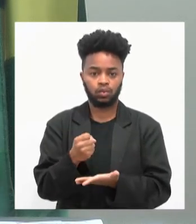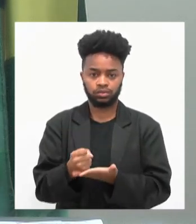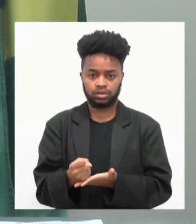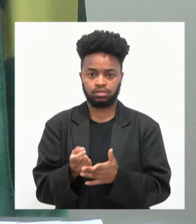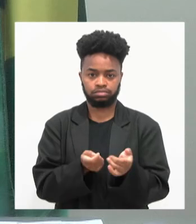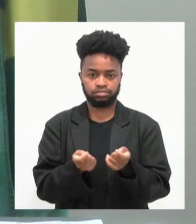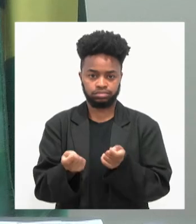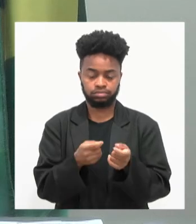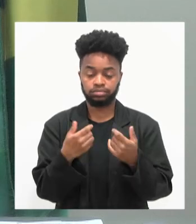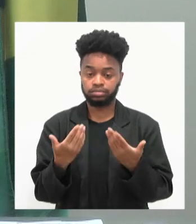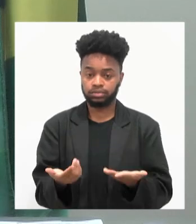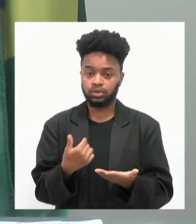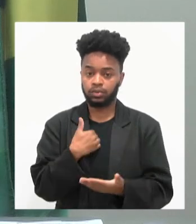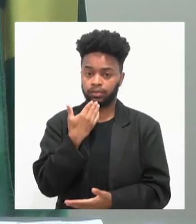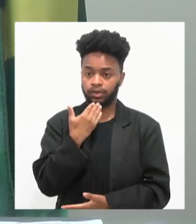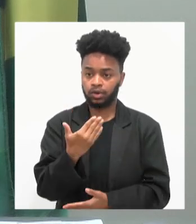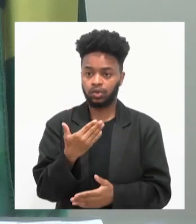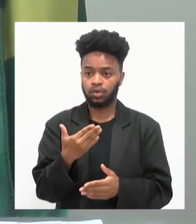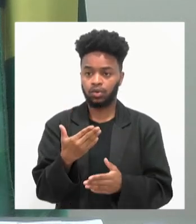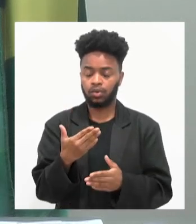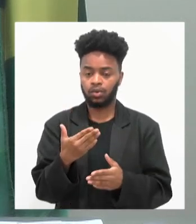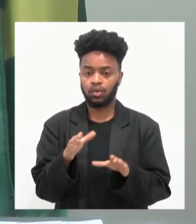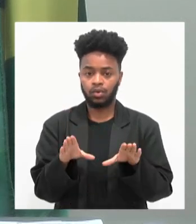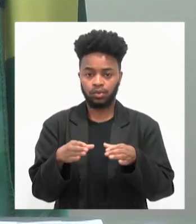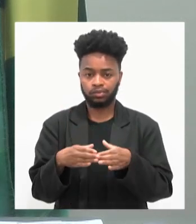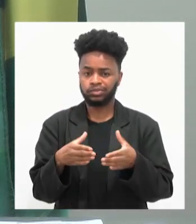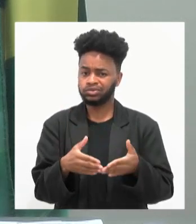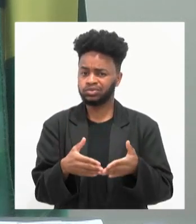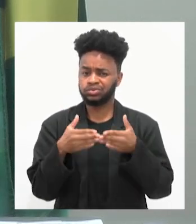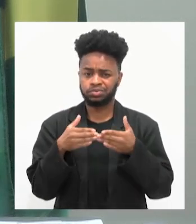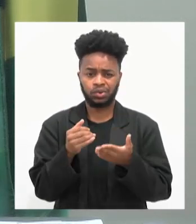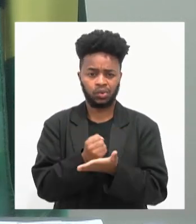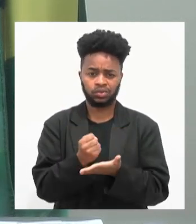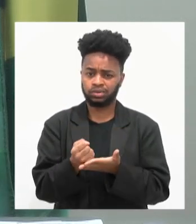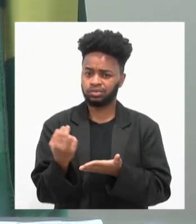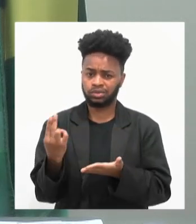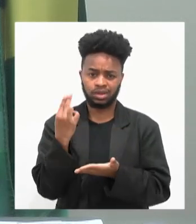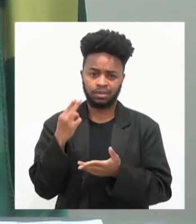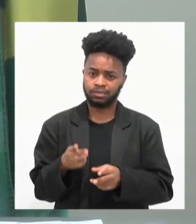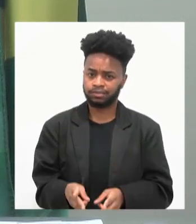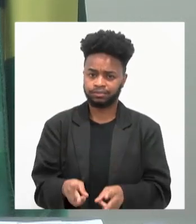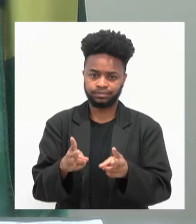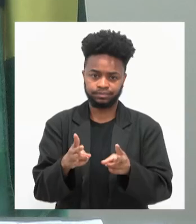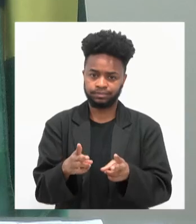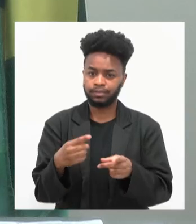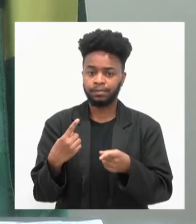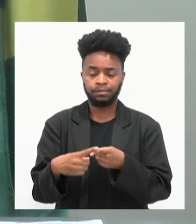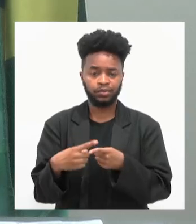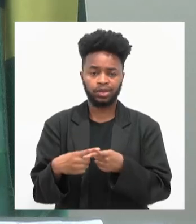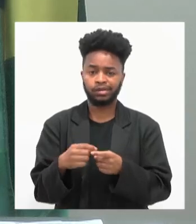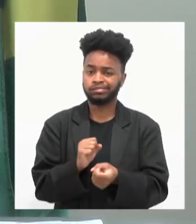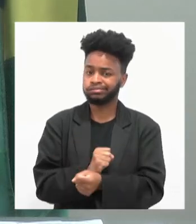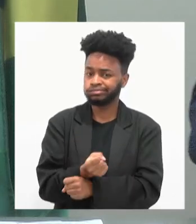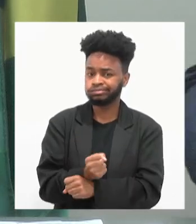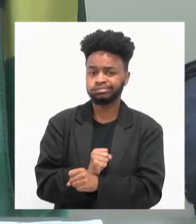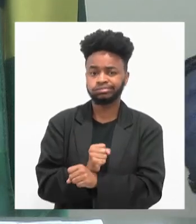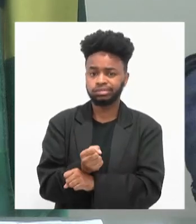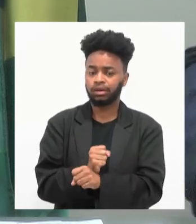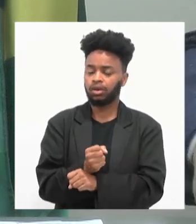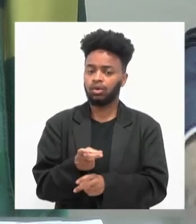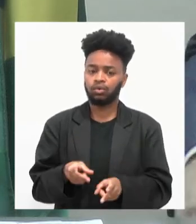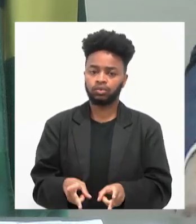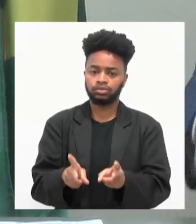da comissão, a suspensão de imediato desse contrato. Não tem como continuar, porque nós vamos enxugar gelo. Sabe o que vai acontecer quando